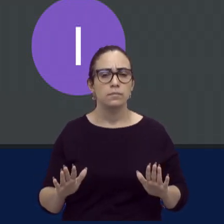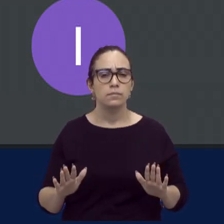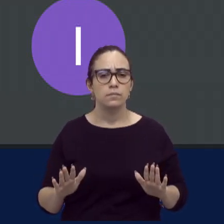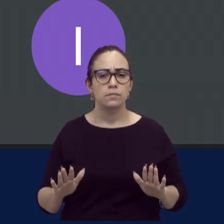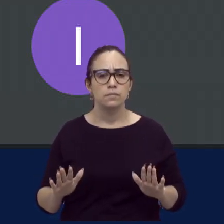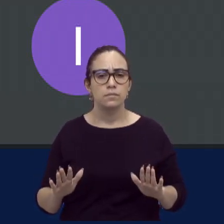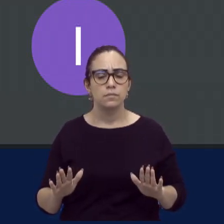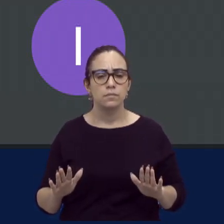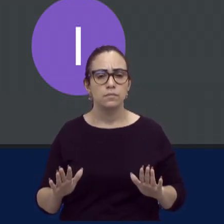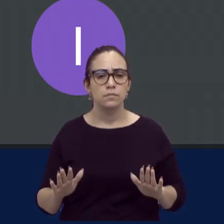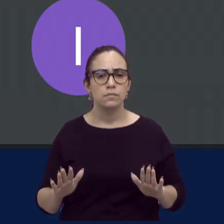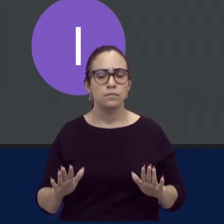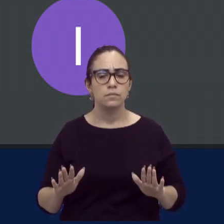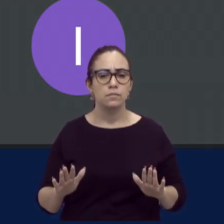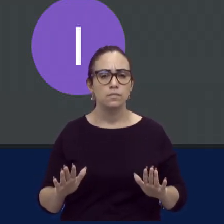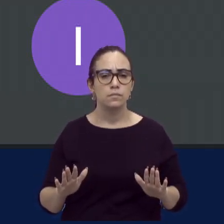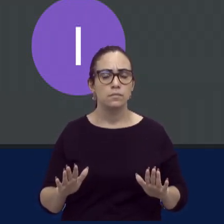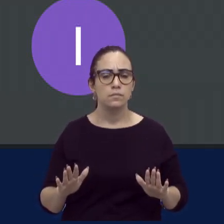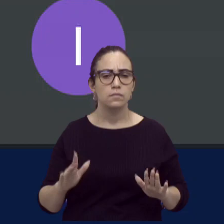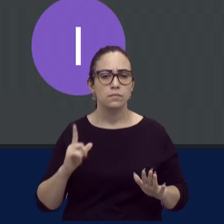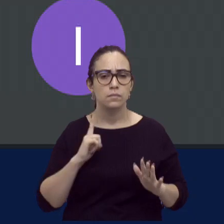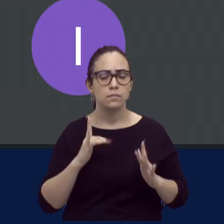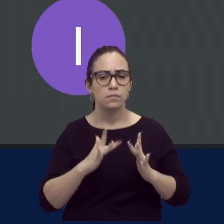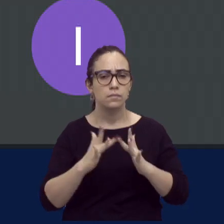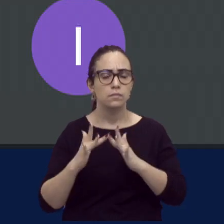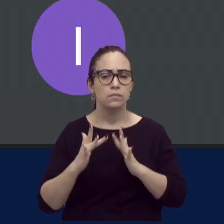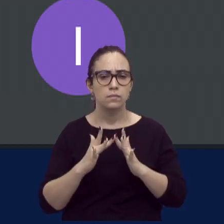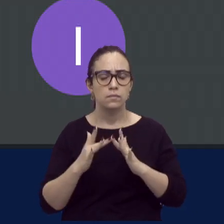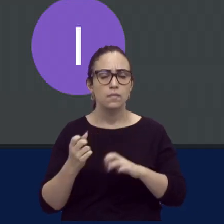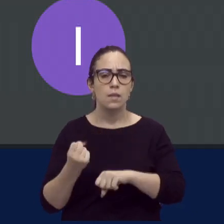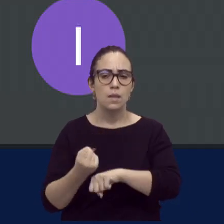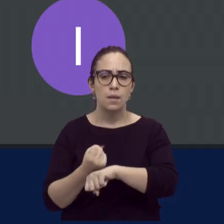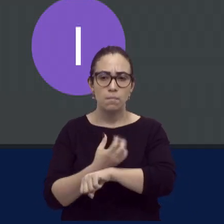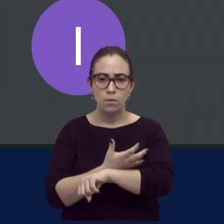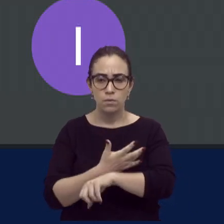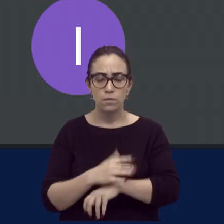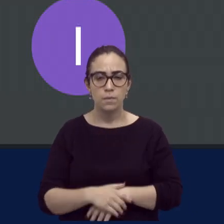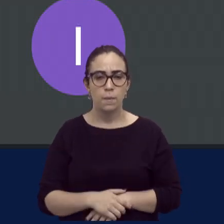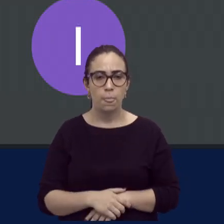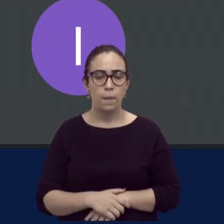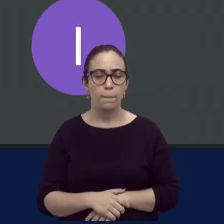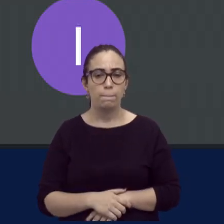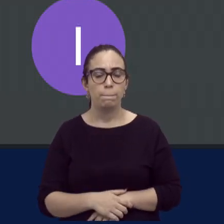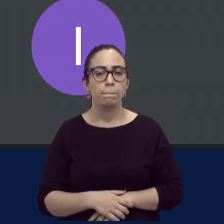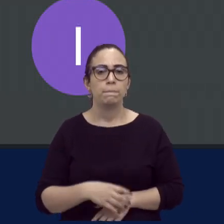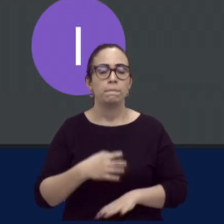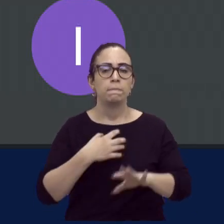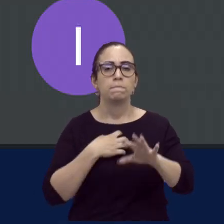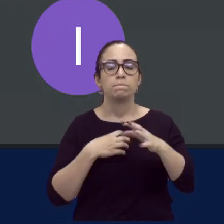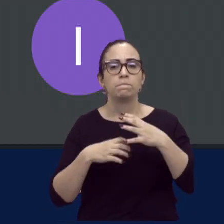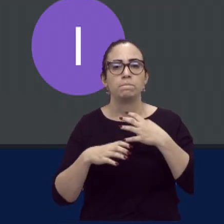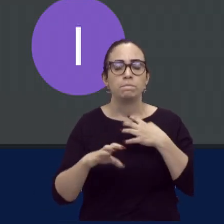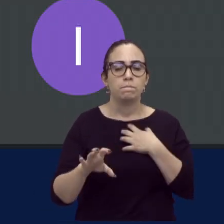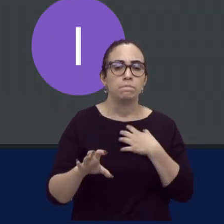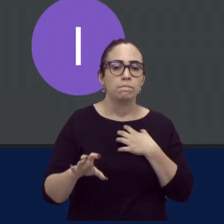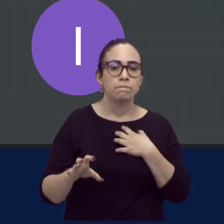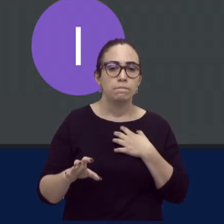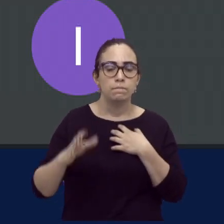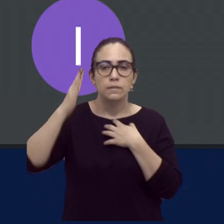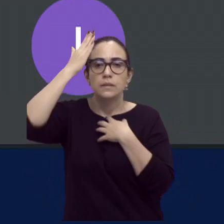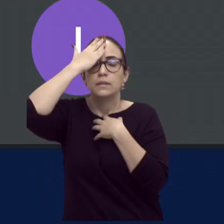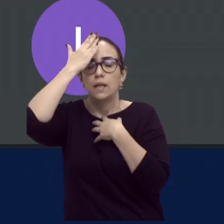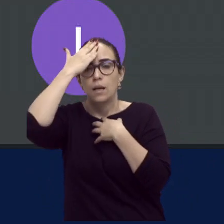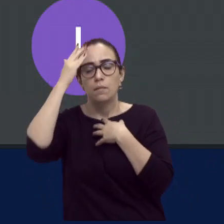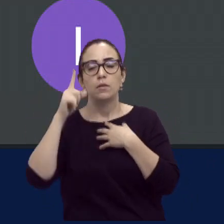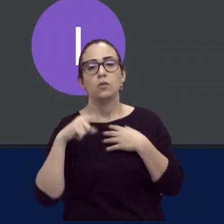forma mais conectada com a emoção do outro, com a empatia, reconhecendo as